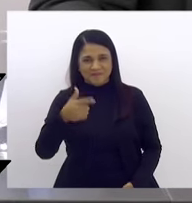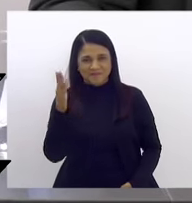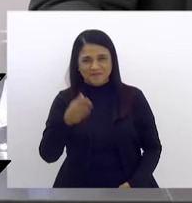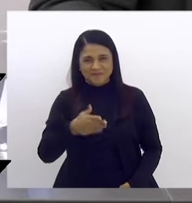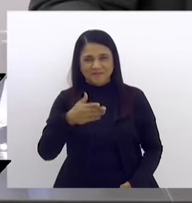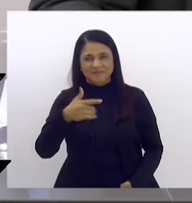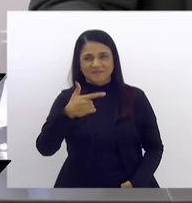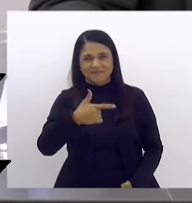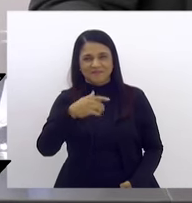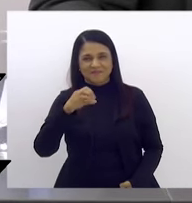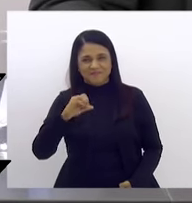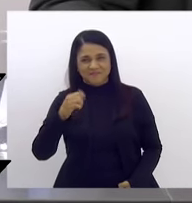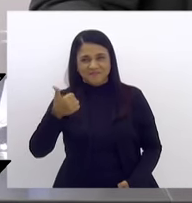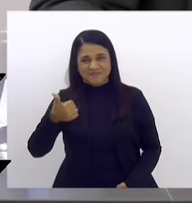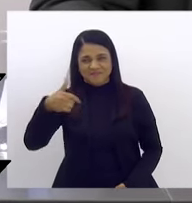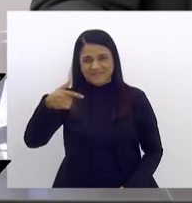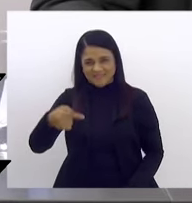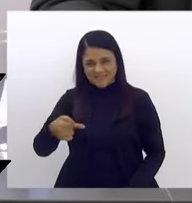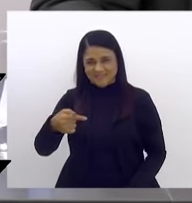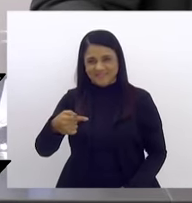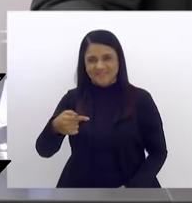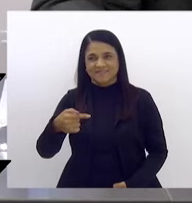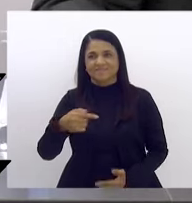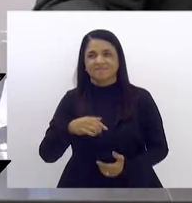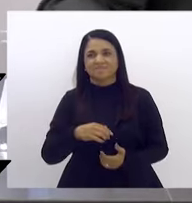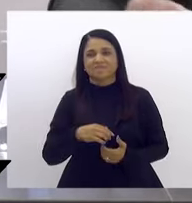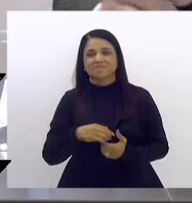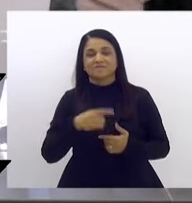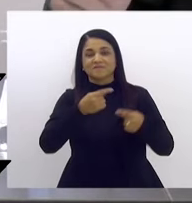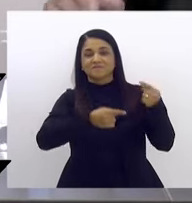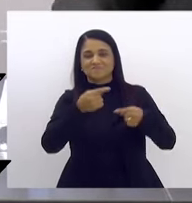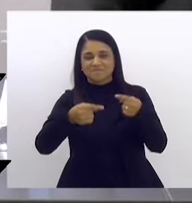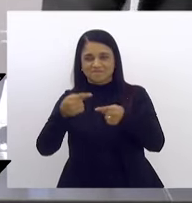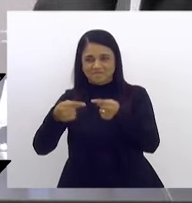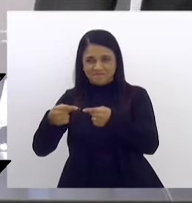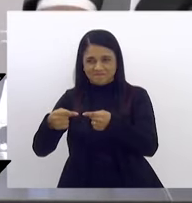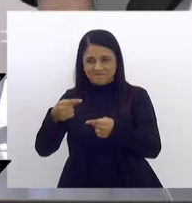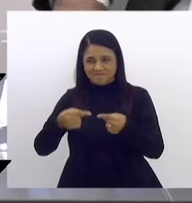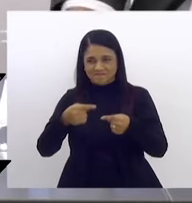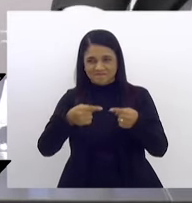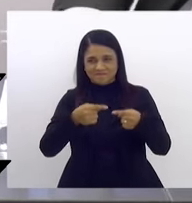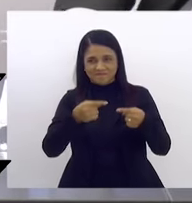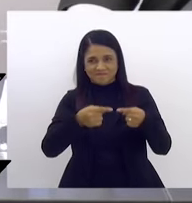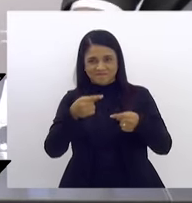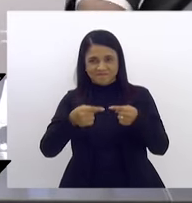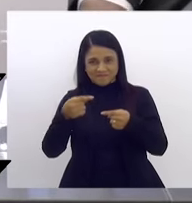2462 2017 em discussão